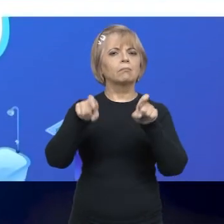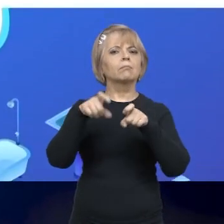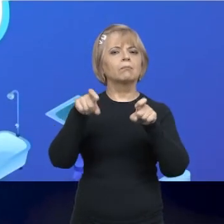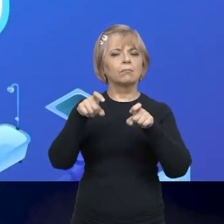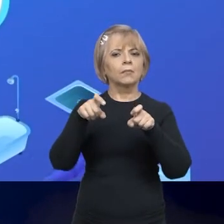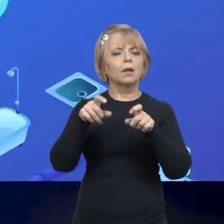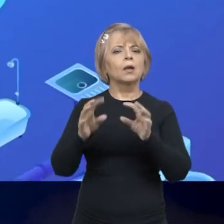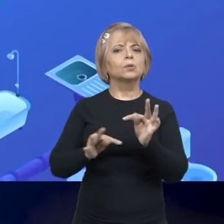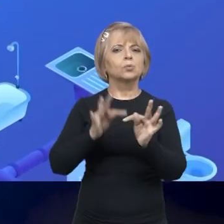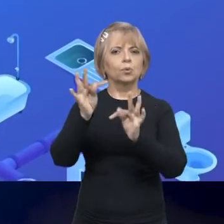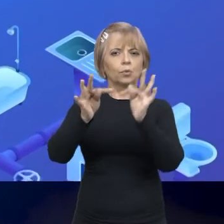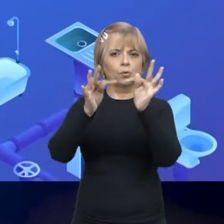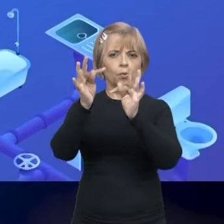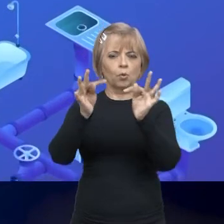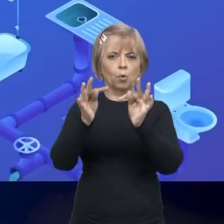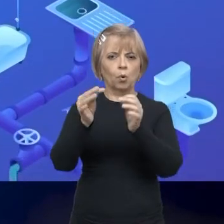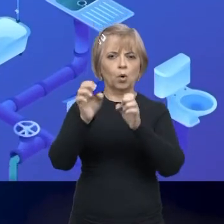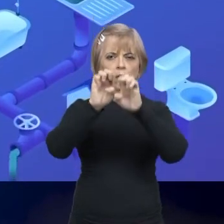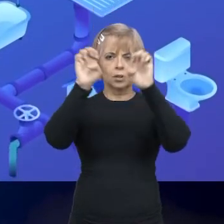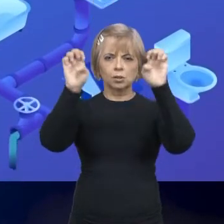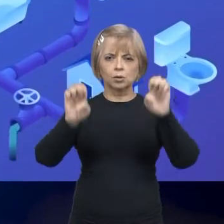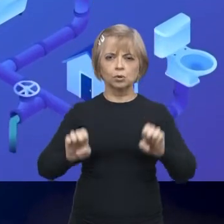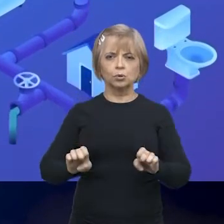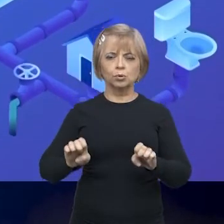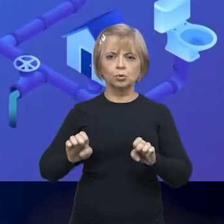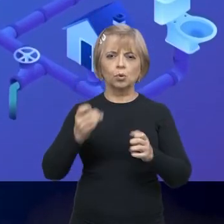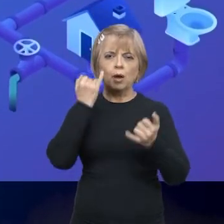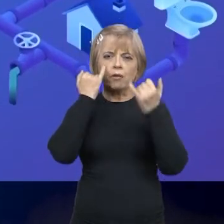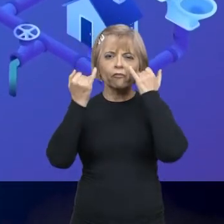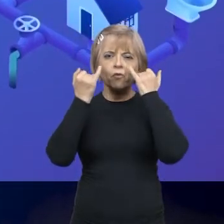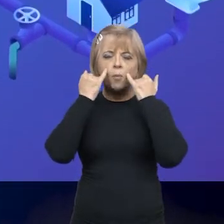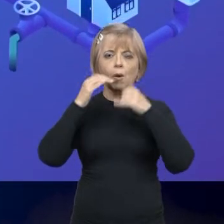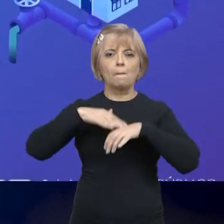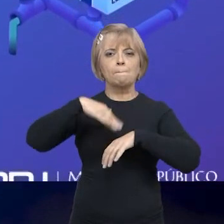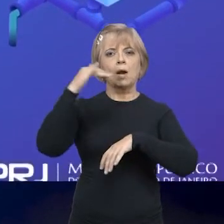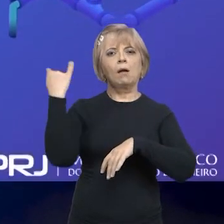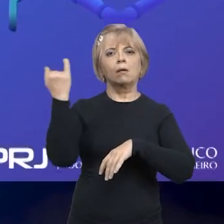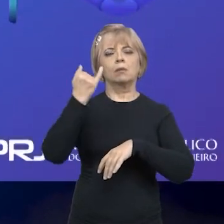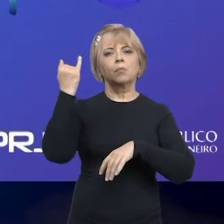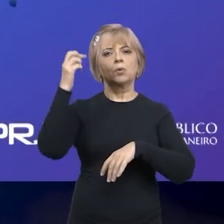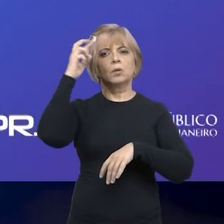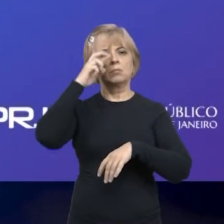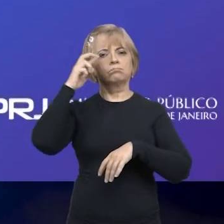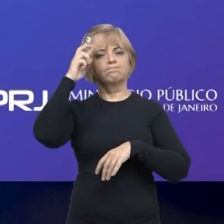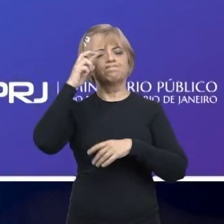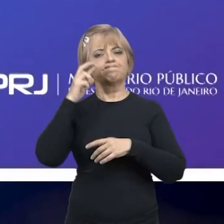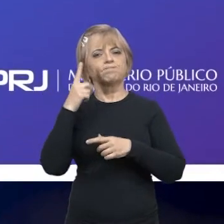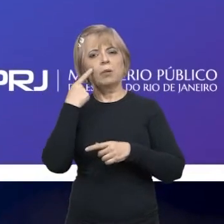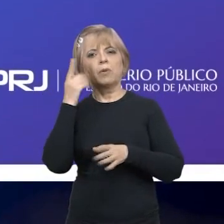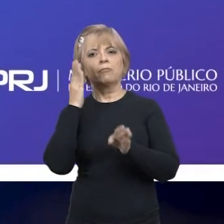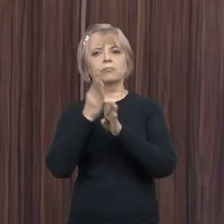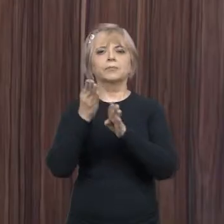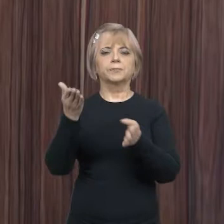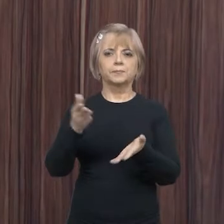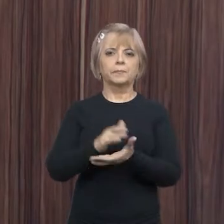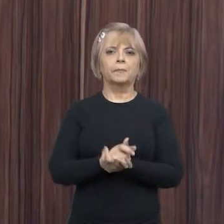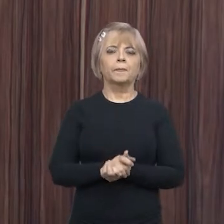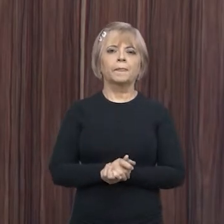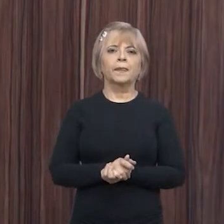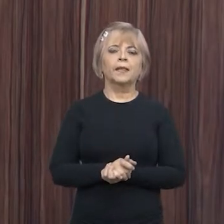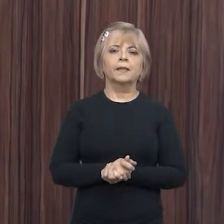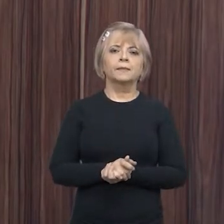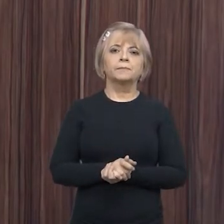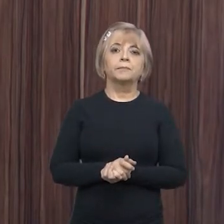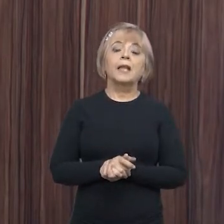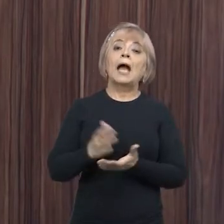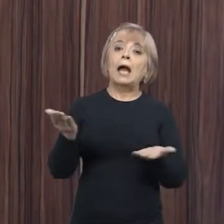busca estruturar as informações mais relevantes para a atuação finalística do MP na matéria de saneamento básico. Certo, doutor,